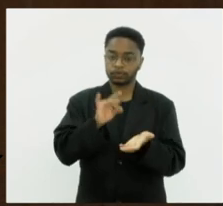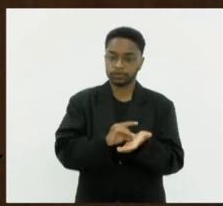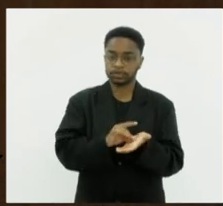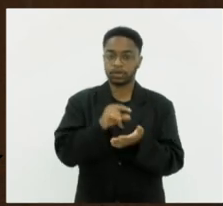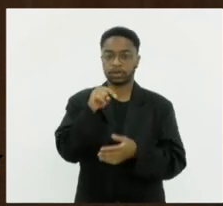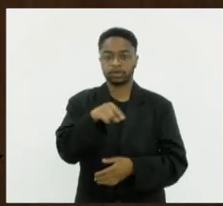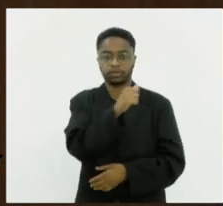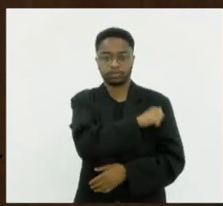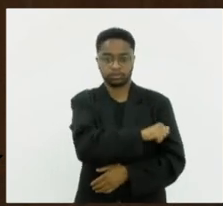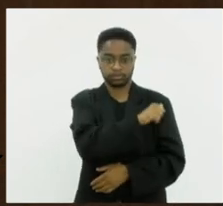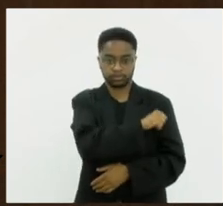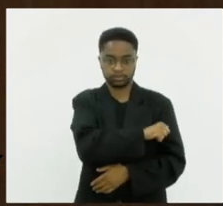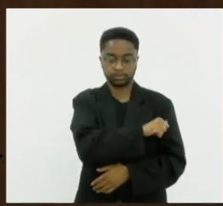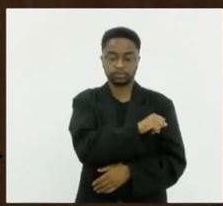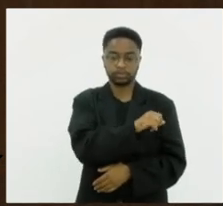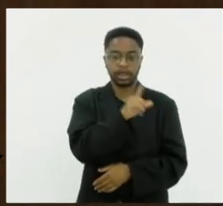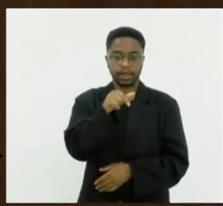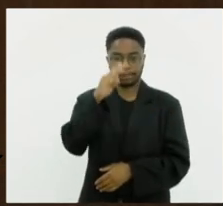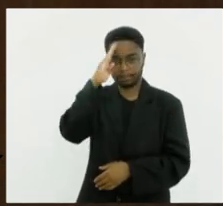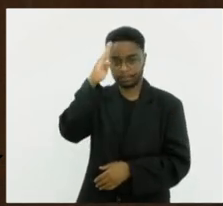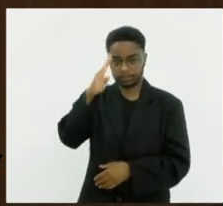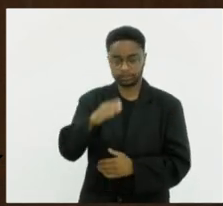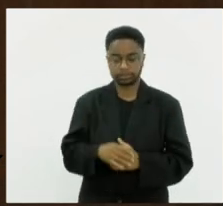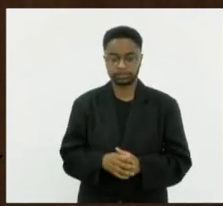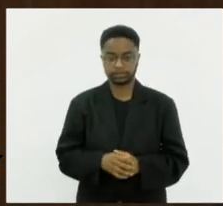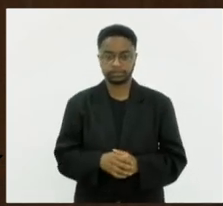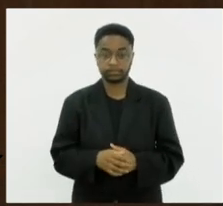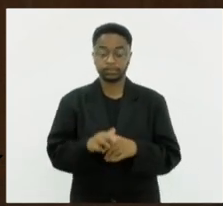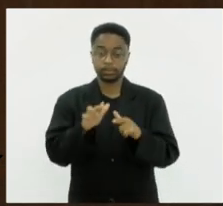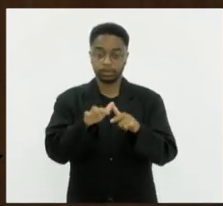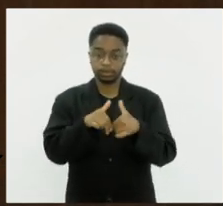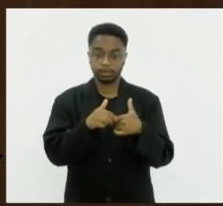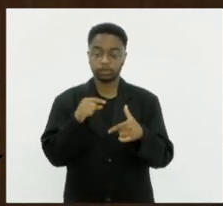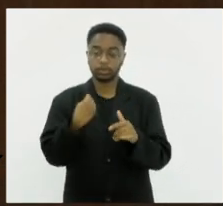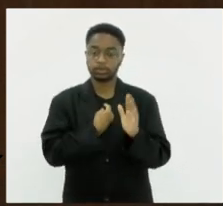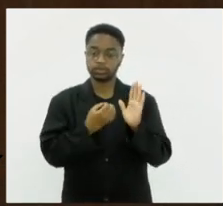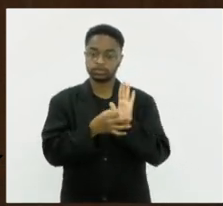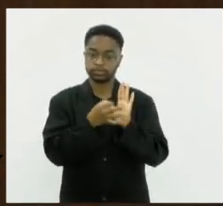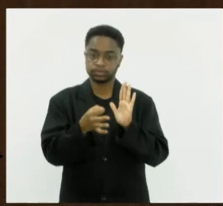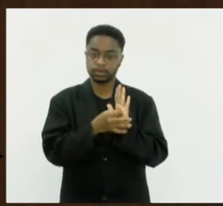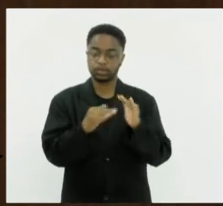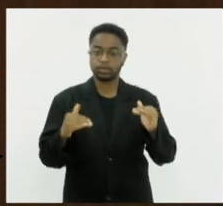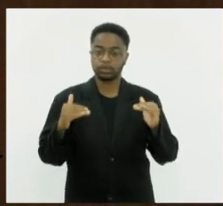no Rio de Janeiro é fundamental. Por isso, o nosso parecer é favorável,